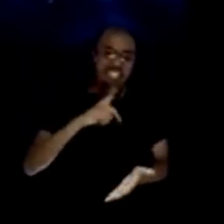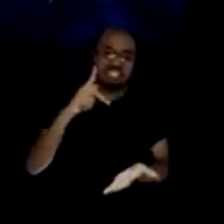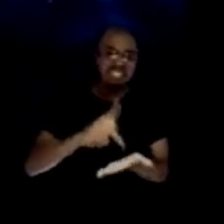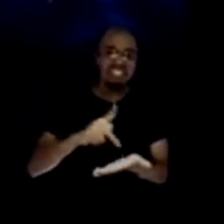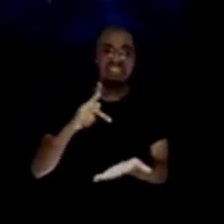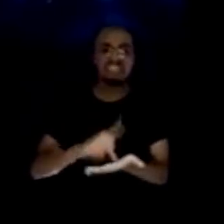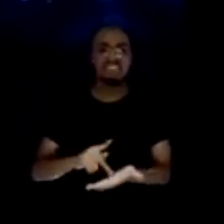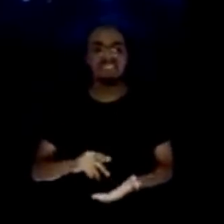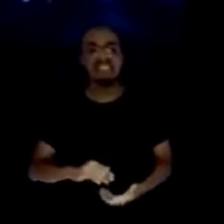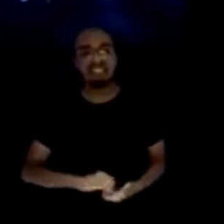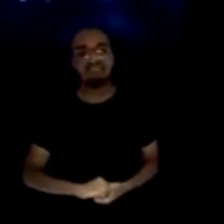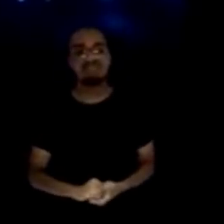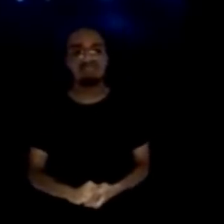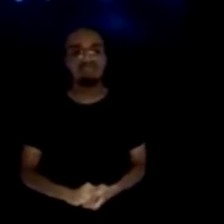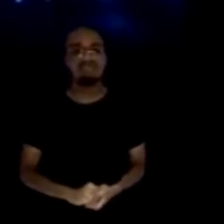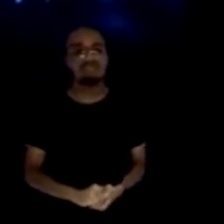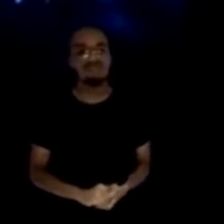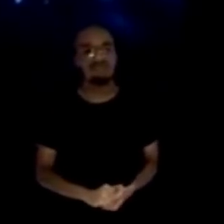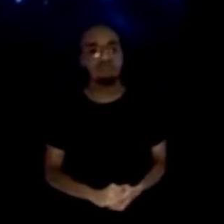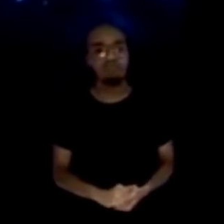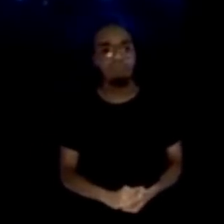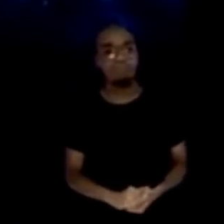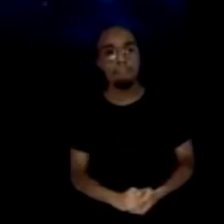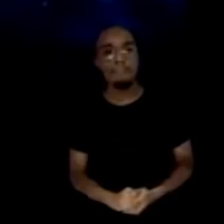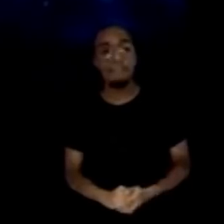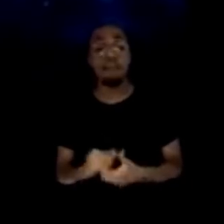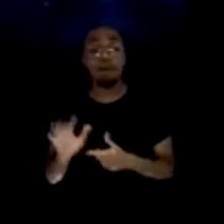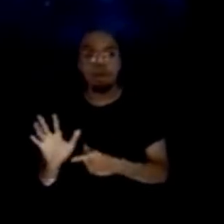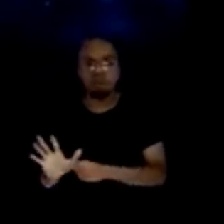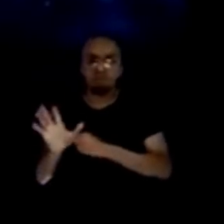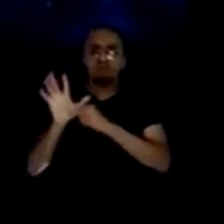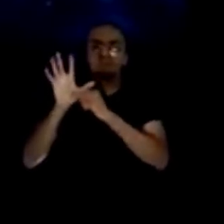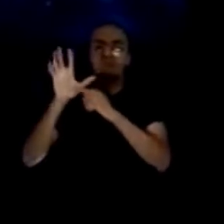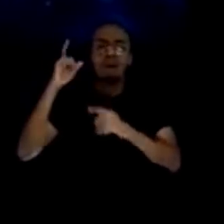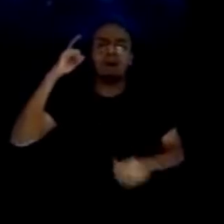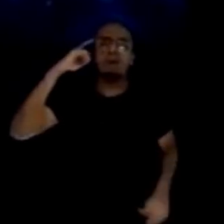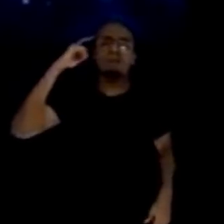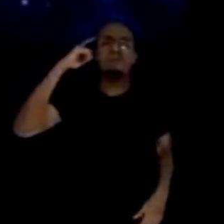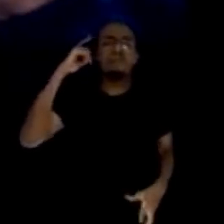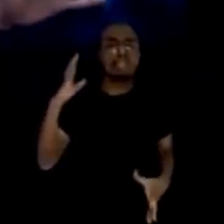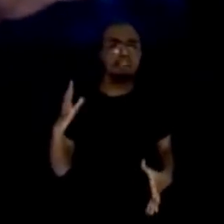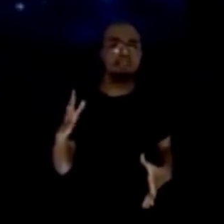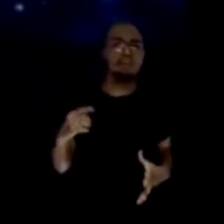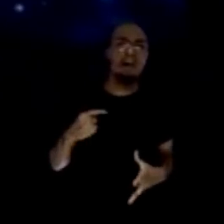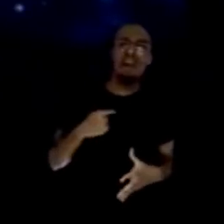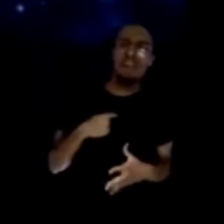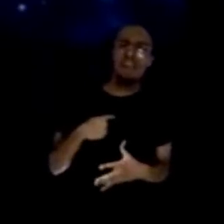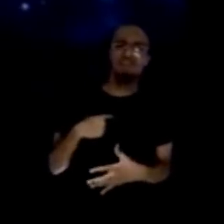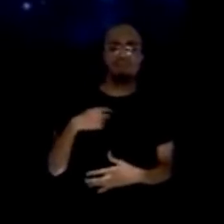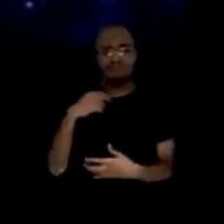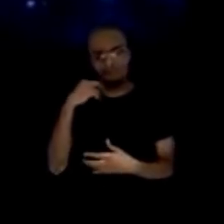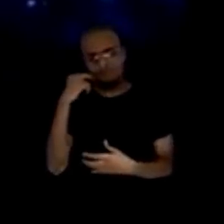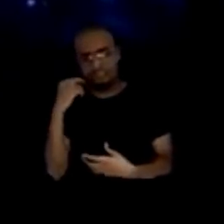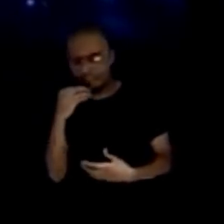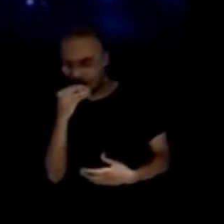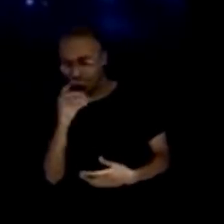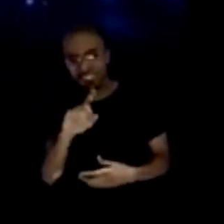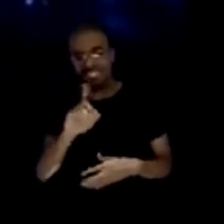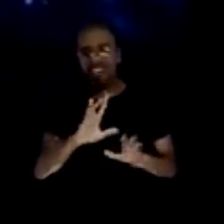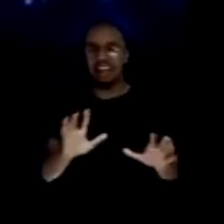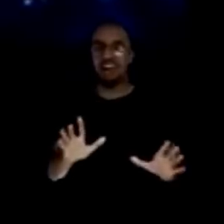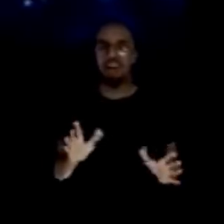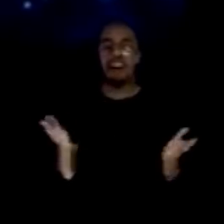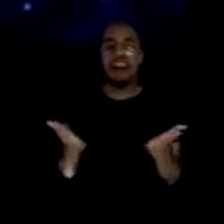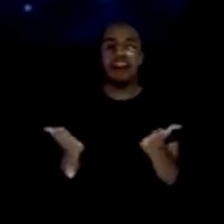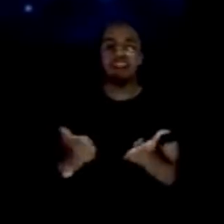for o campo. Mas eu queria que você levantasse a sua mão como um guerreiro agora, não é como um covarde, como um filho de Deus. Você não precisa ter força para fazer isso, você só precisa